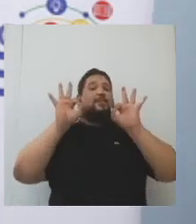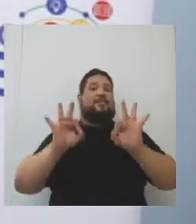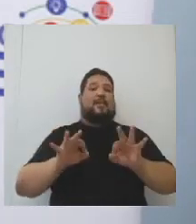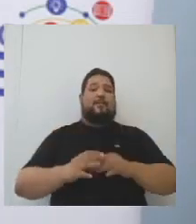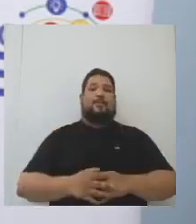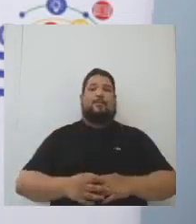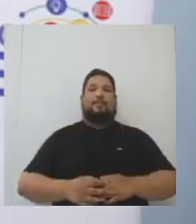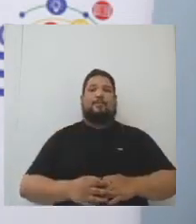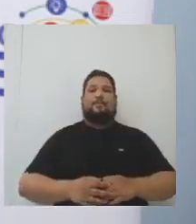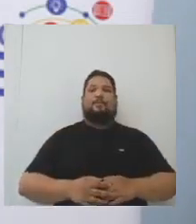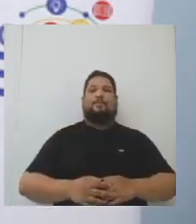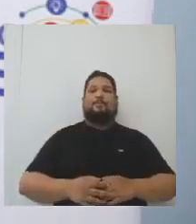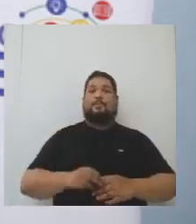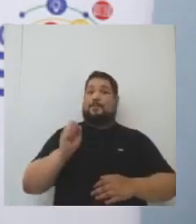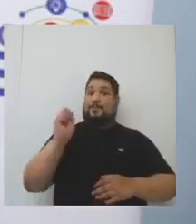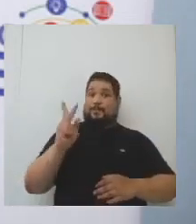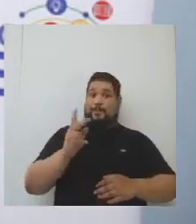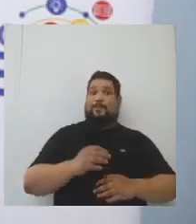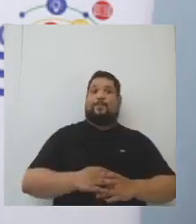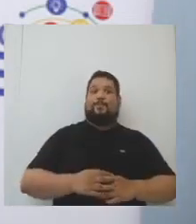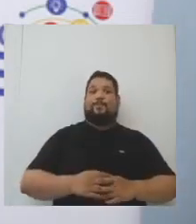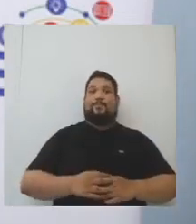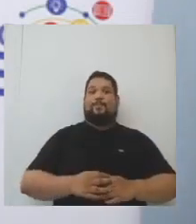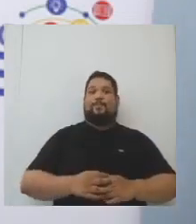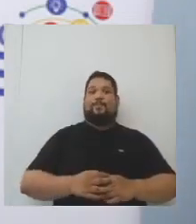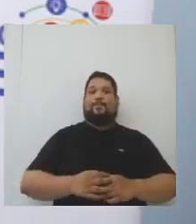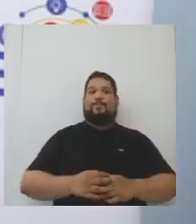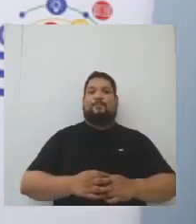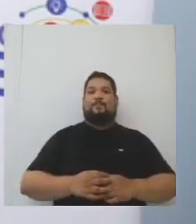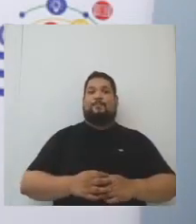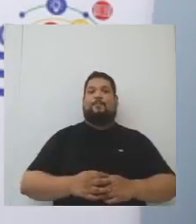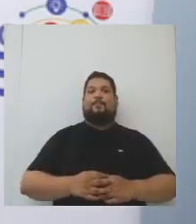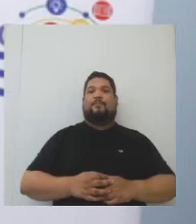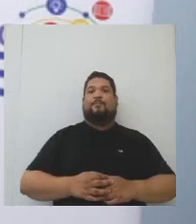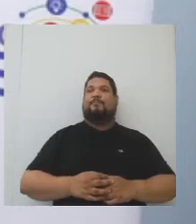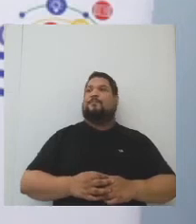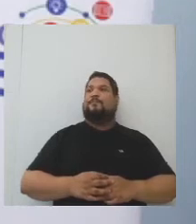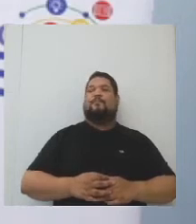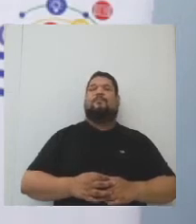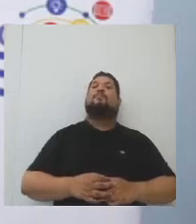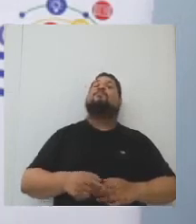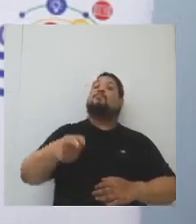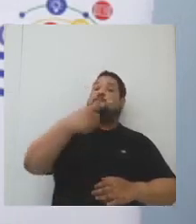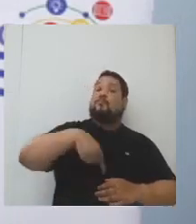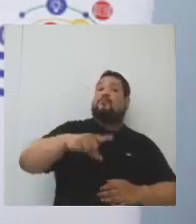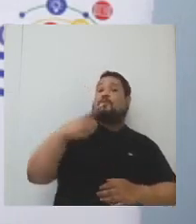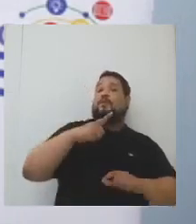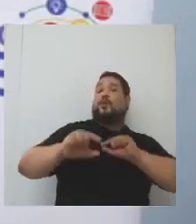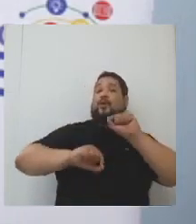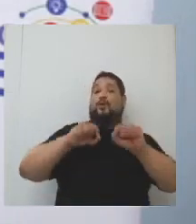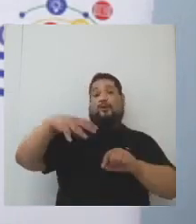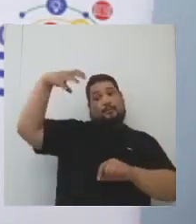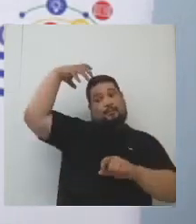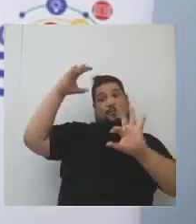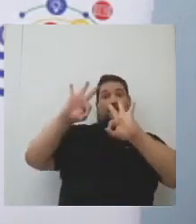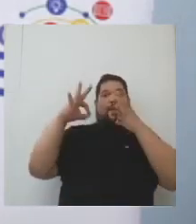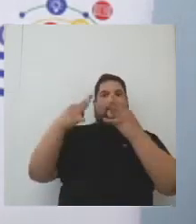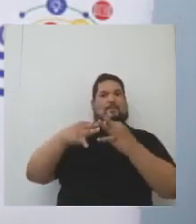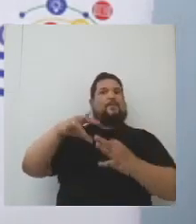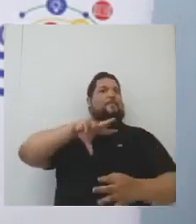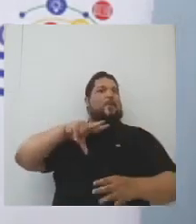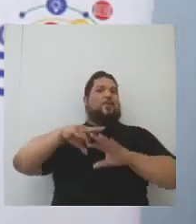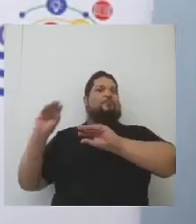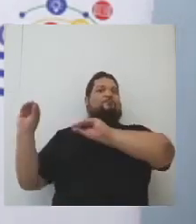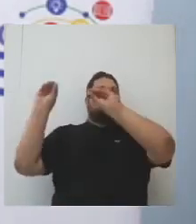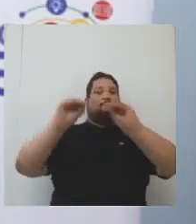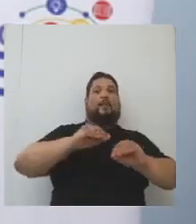suas mãos. Tá certo, pessoal? Bom, então vamos ter o seguinte. Temos aí então a presença da corte no Brasil e